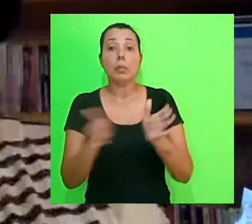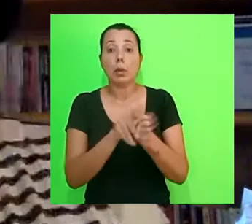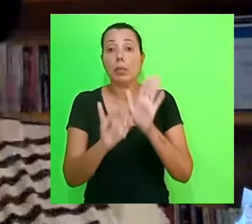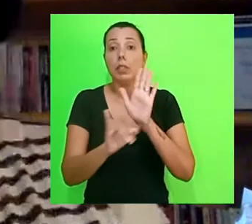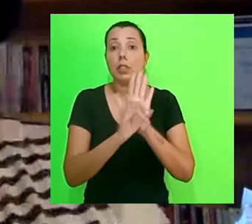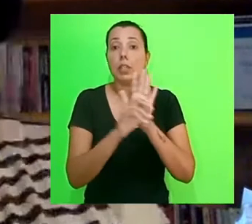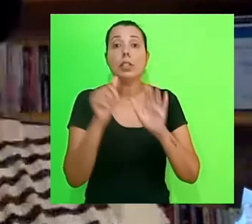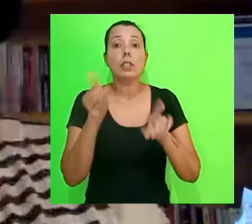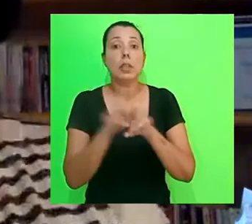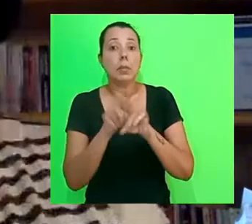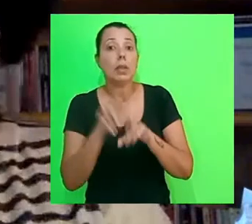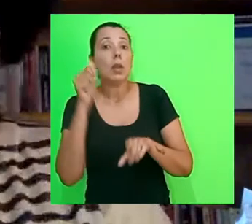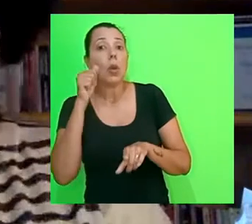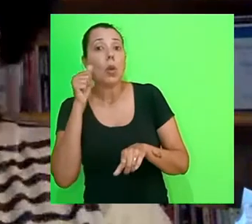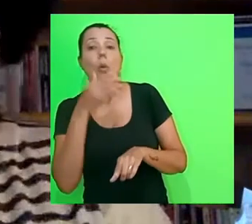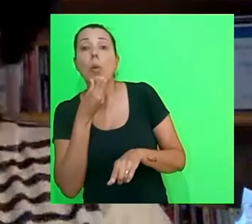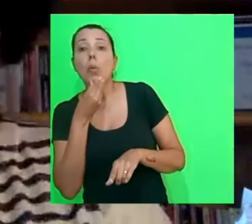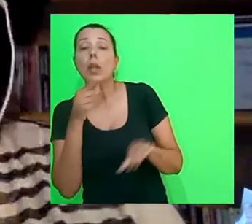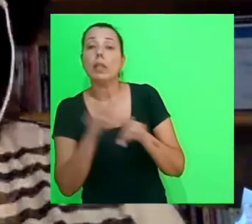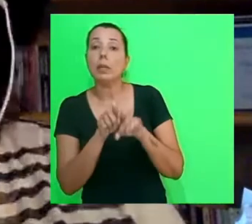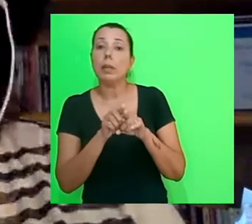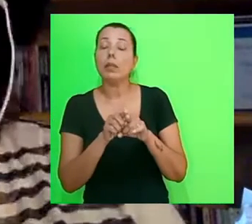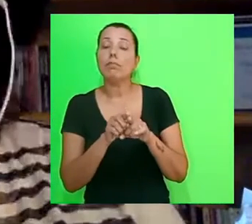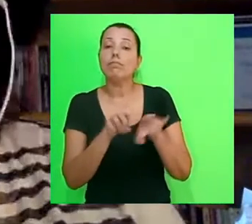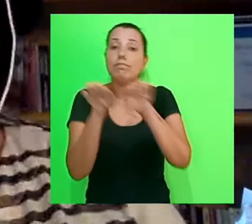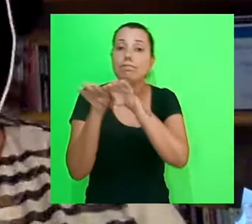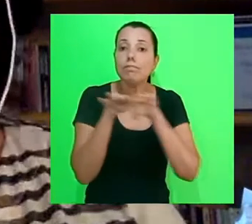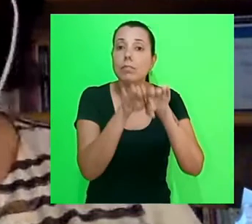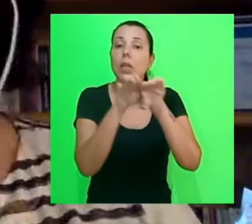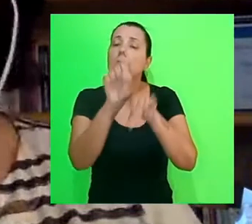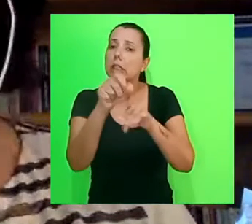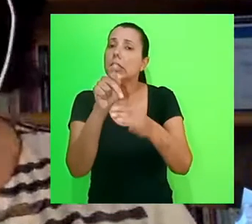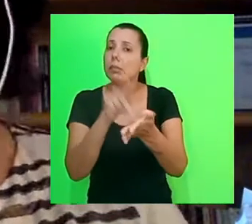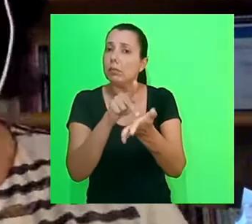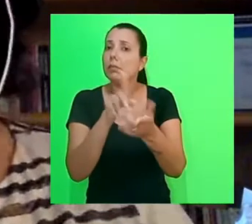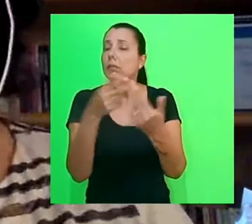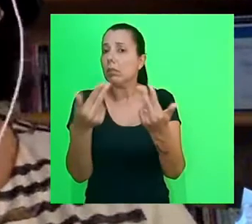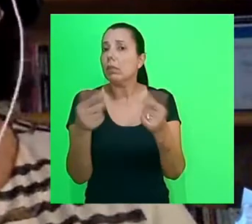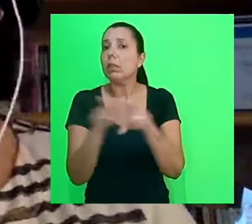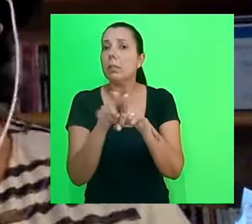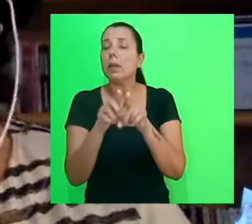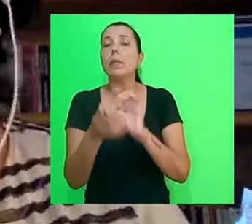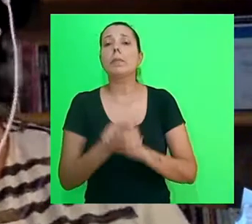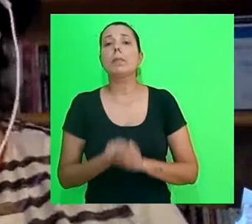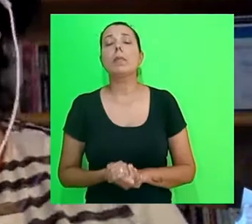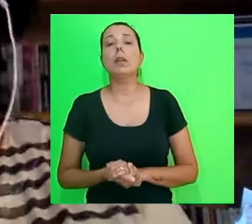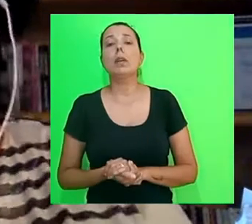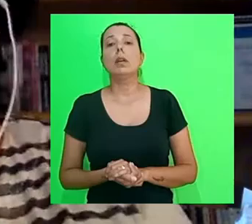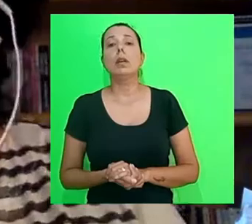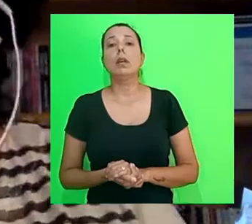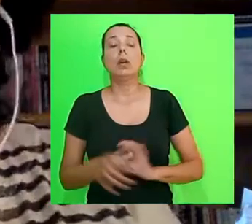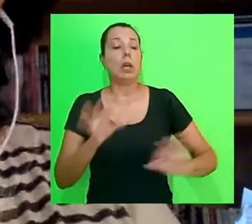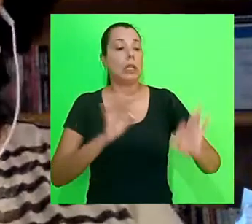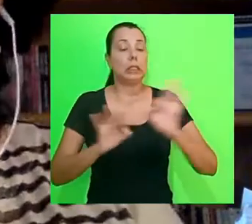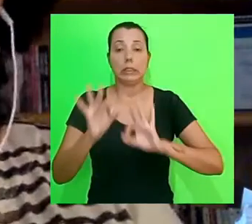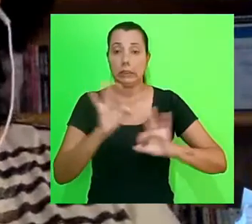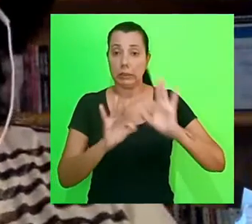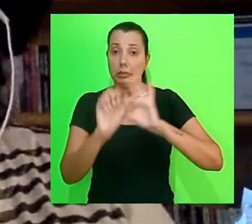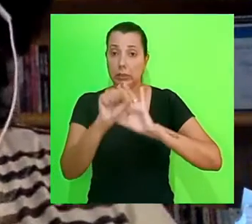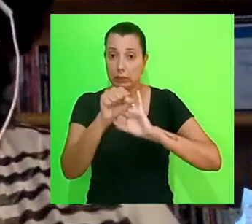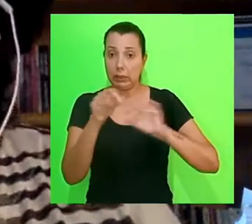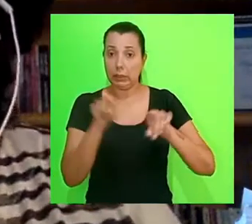uma identidade feminina frágil. Essa assimetria pode ser desconstruída porque é cultura. Mas para